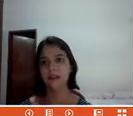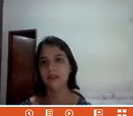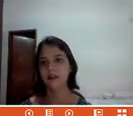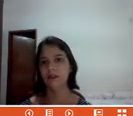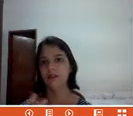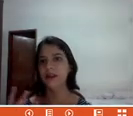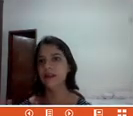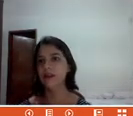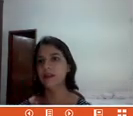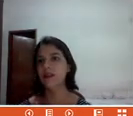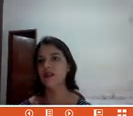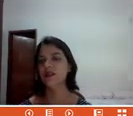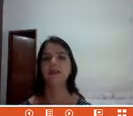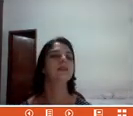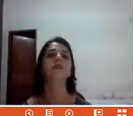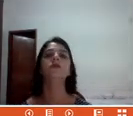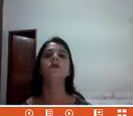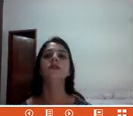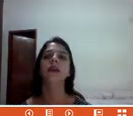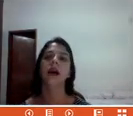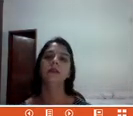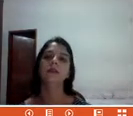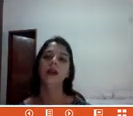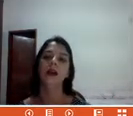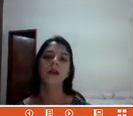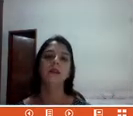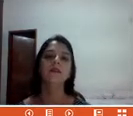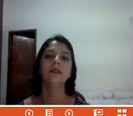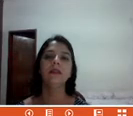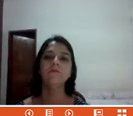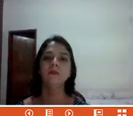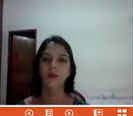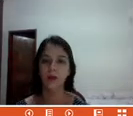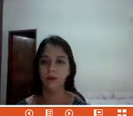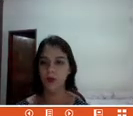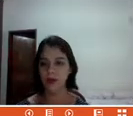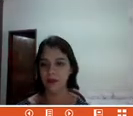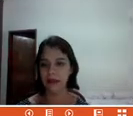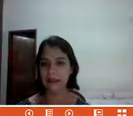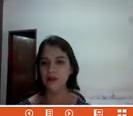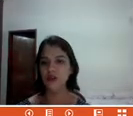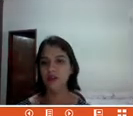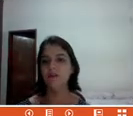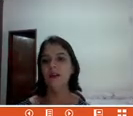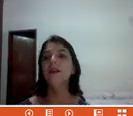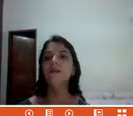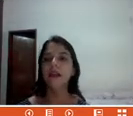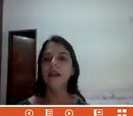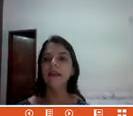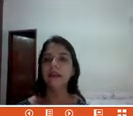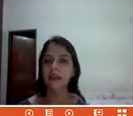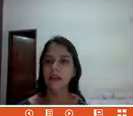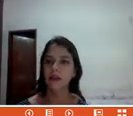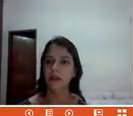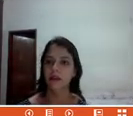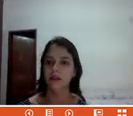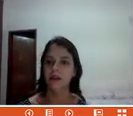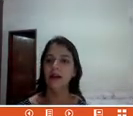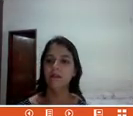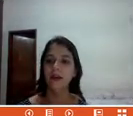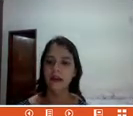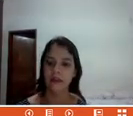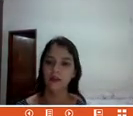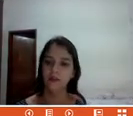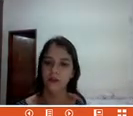Elas assistem novelas, elas assistem noticiários. Então, assim, toda programação de TV deveria ser,